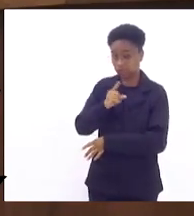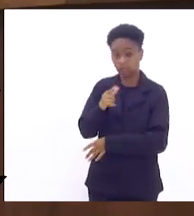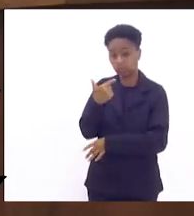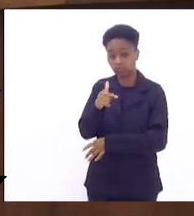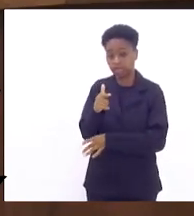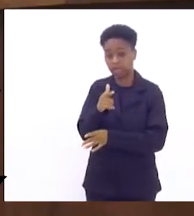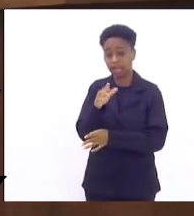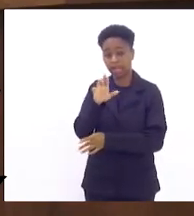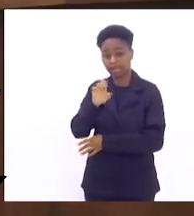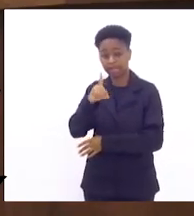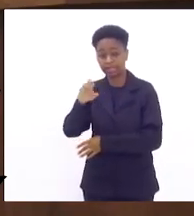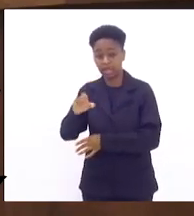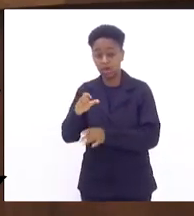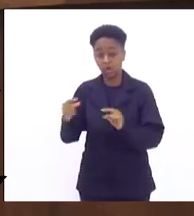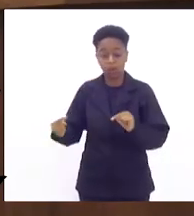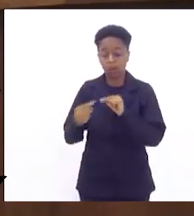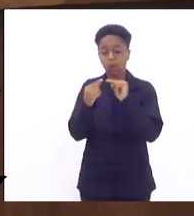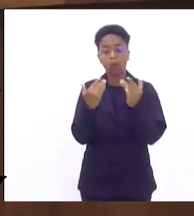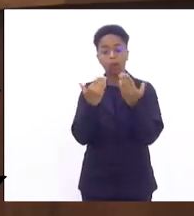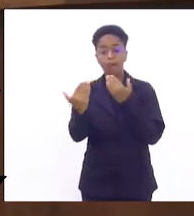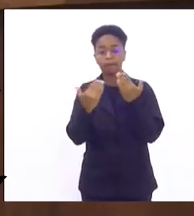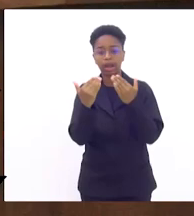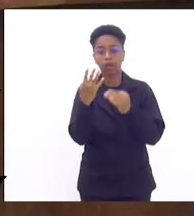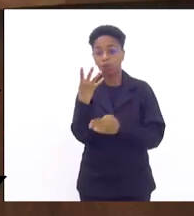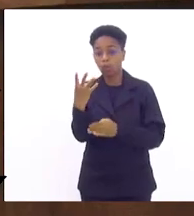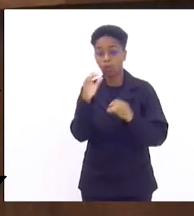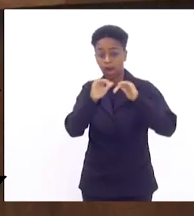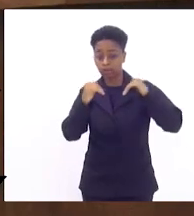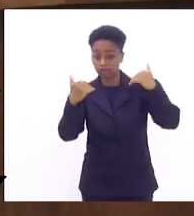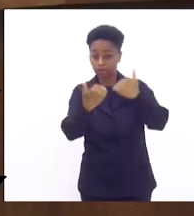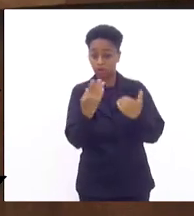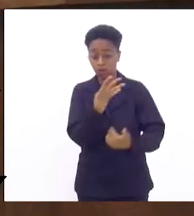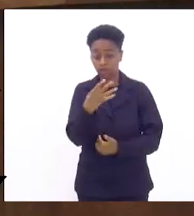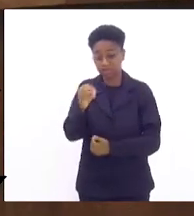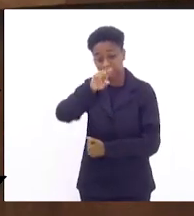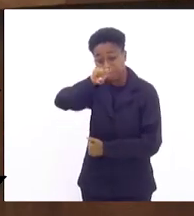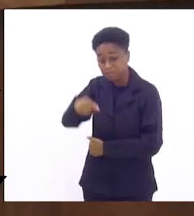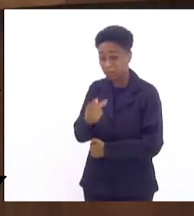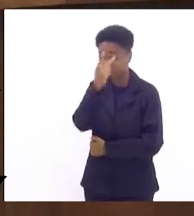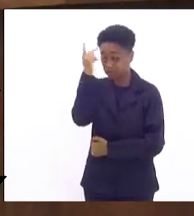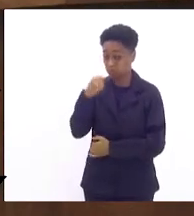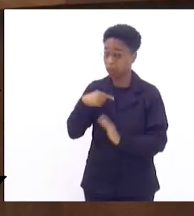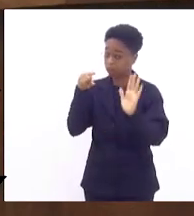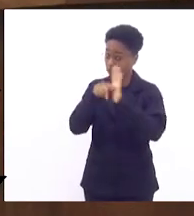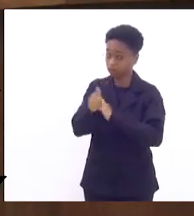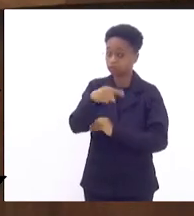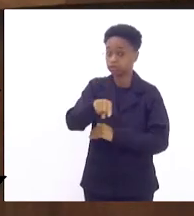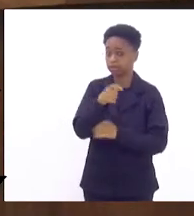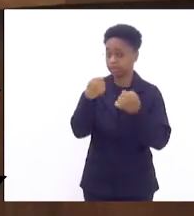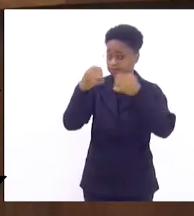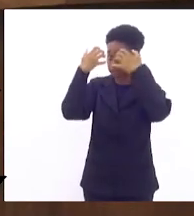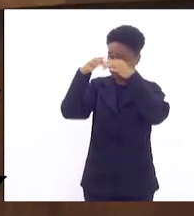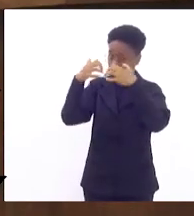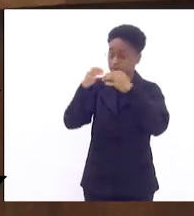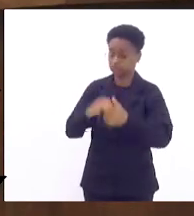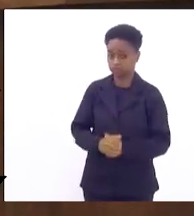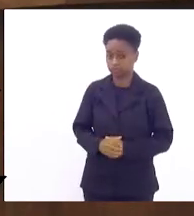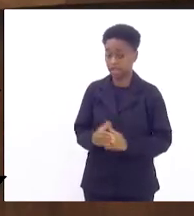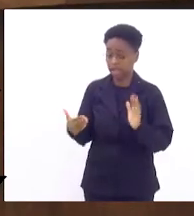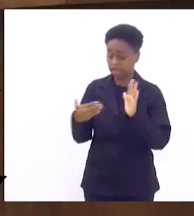são 4 maracanãs, 400 mil pessoas. E aí eu pergunto, eu acho que essa é uma reflexão que a casa tem que trazer.